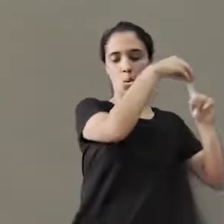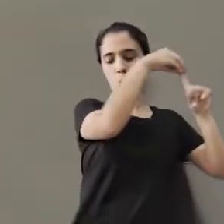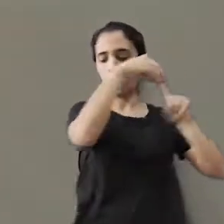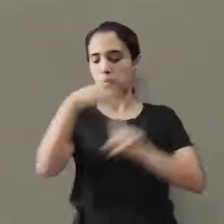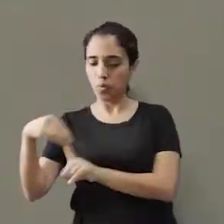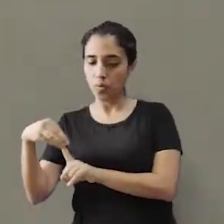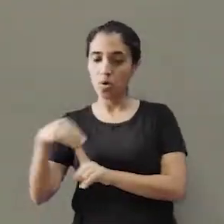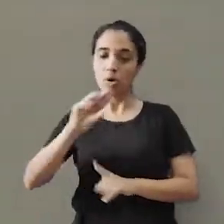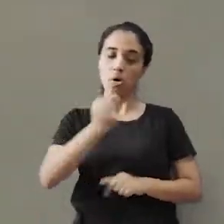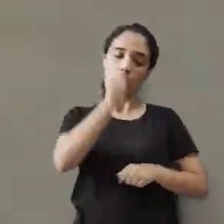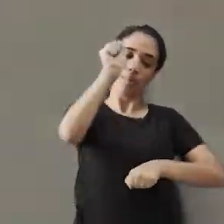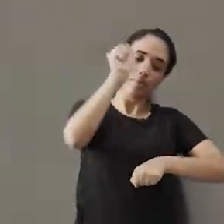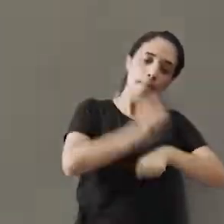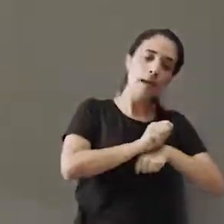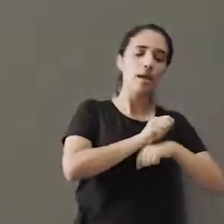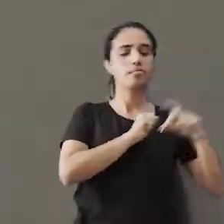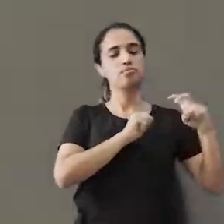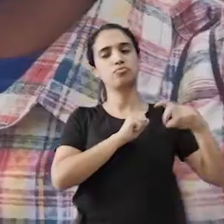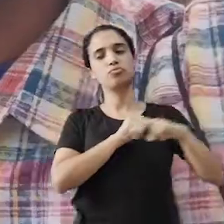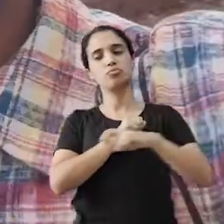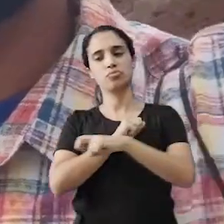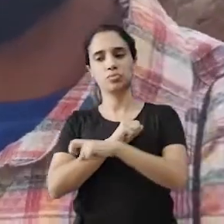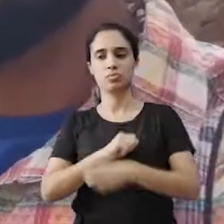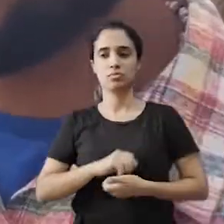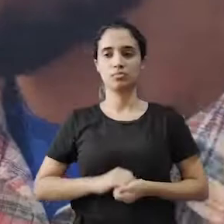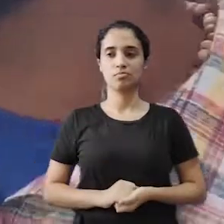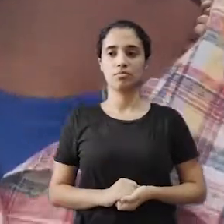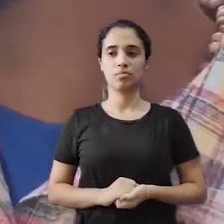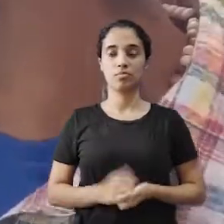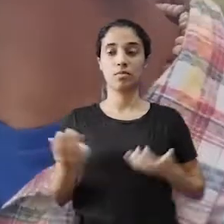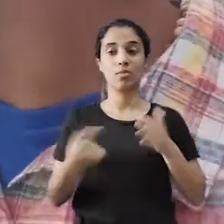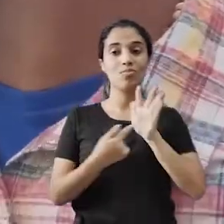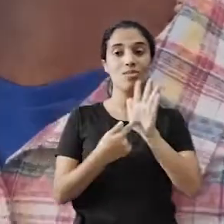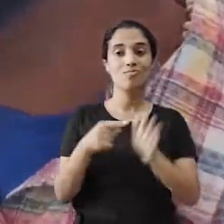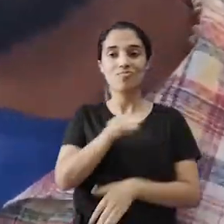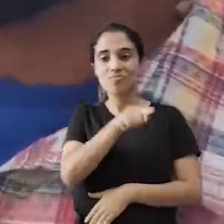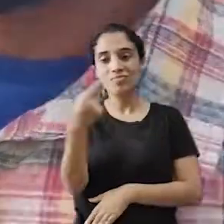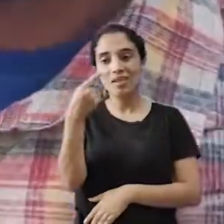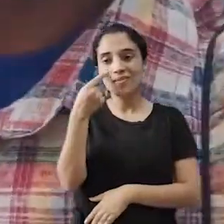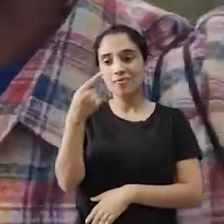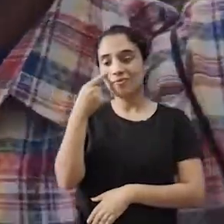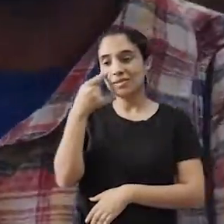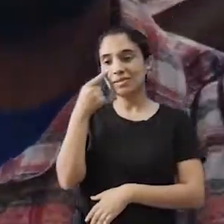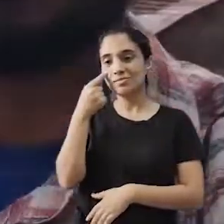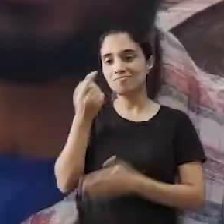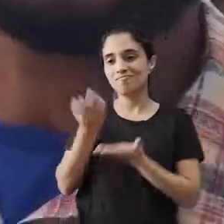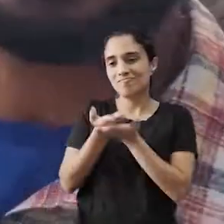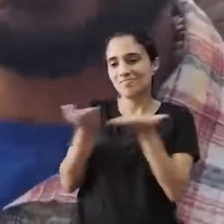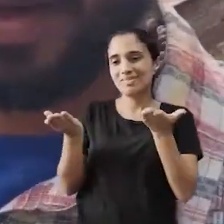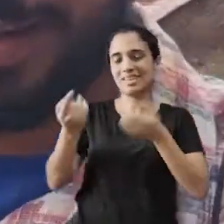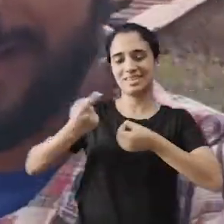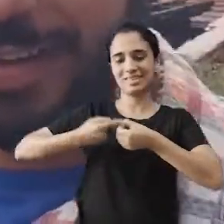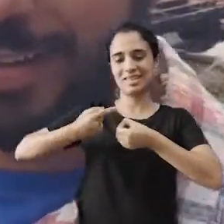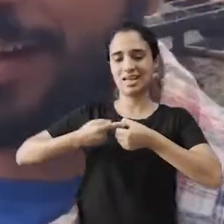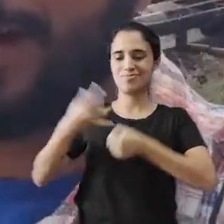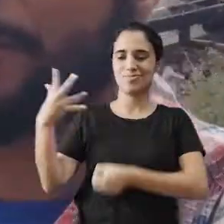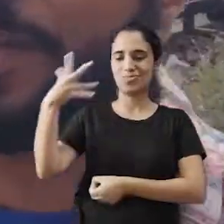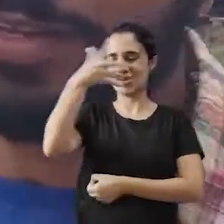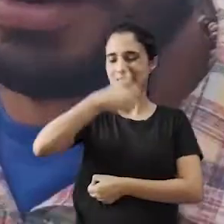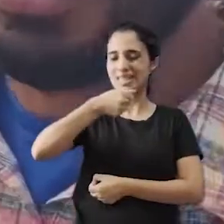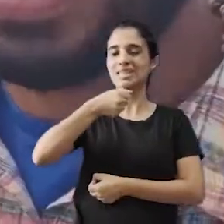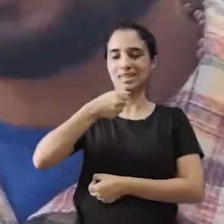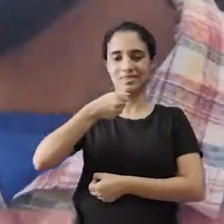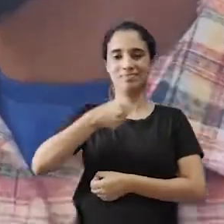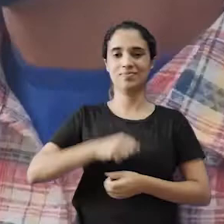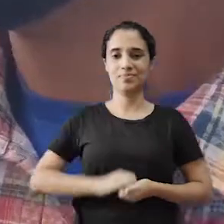esperam pelo bondinho, para pegar o bondinho. Olha só, primeiro mostrar aqui essa vista bonita de Zagreb, tá? A